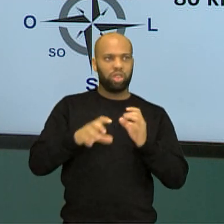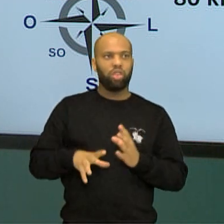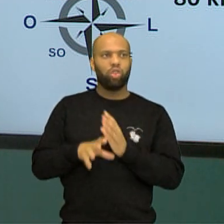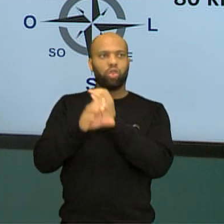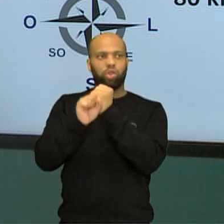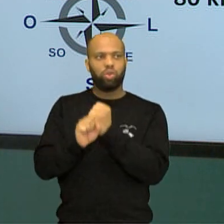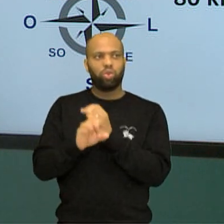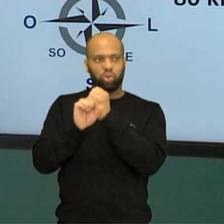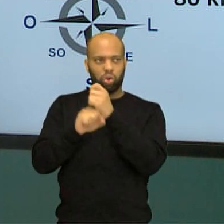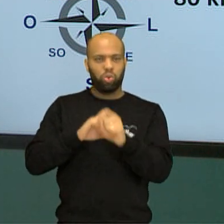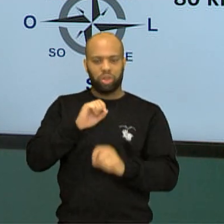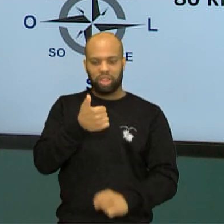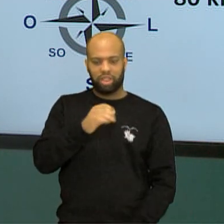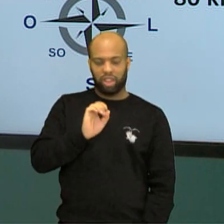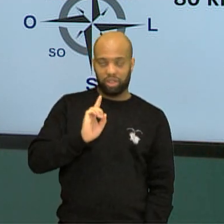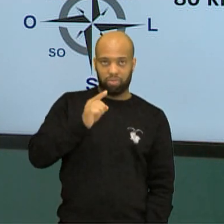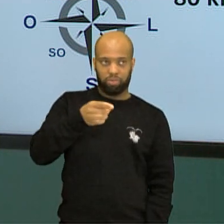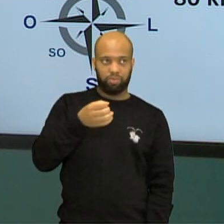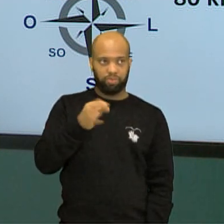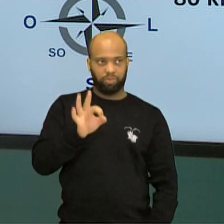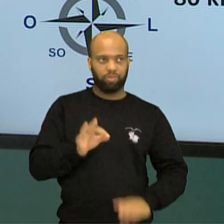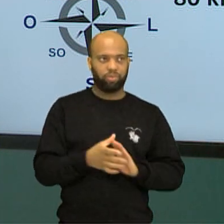vai dar 10.000.